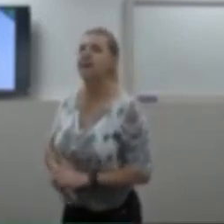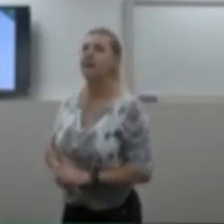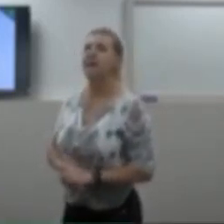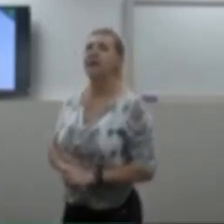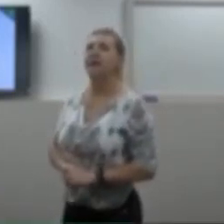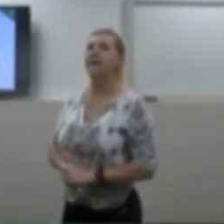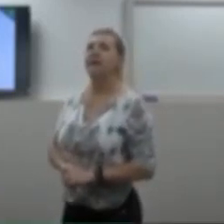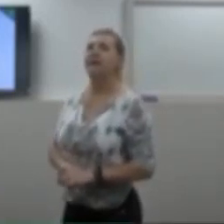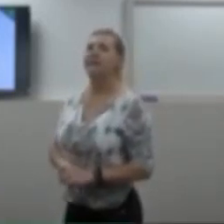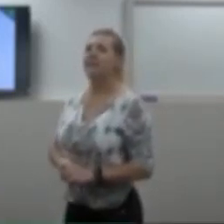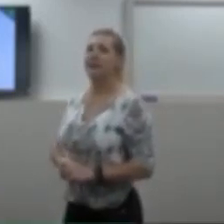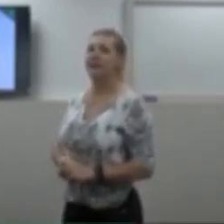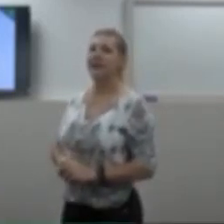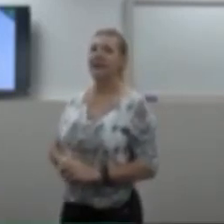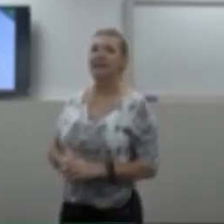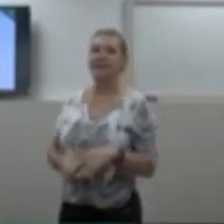trava-língua?